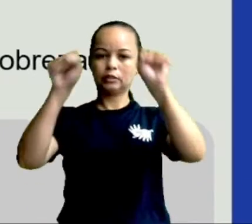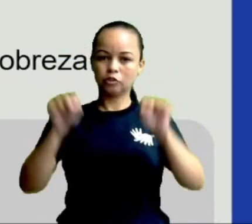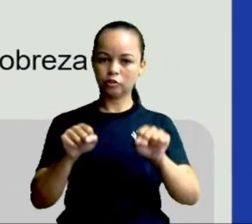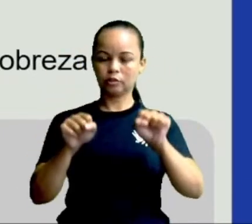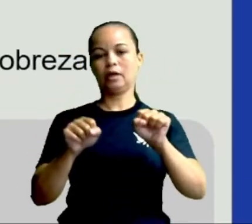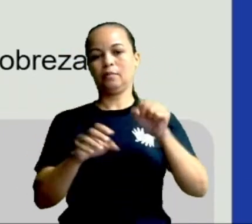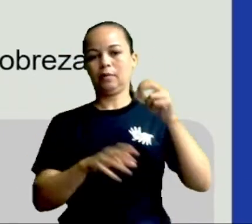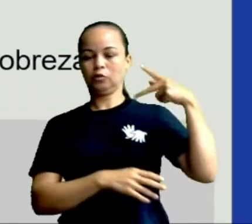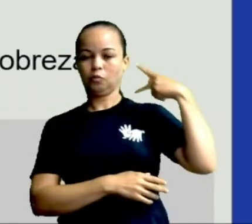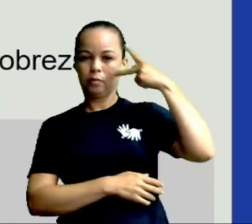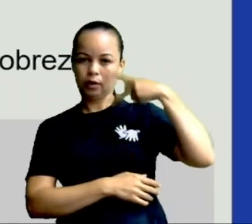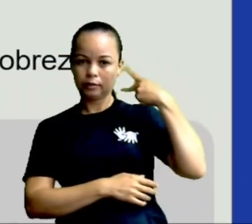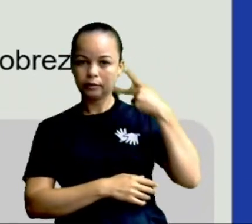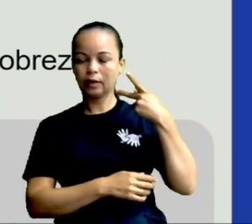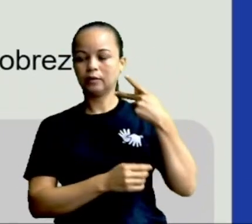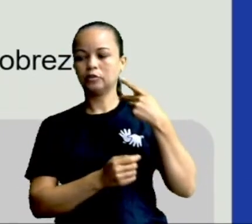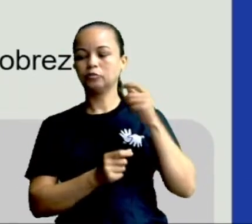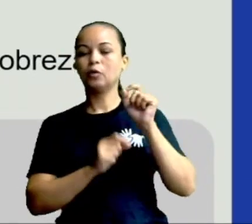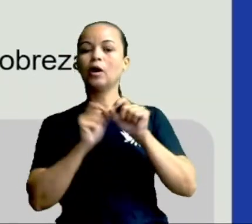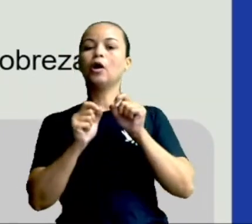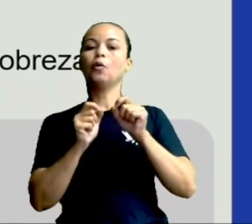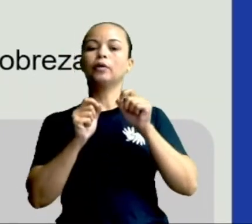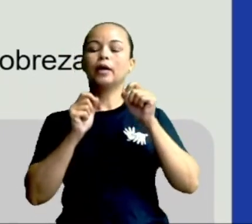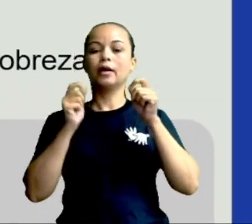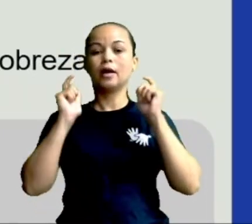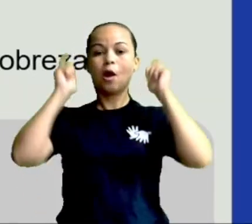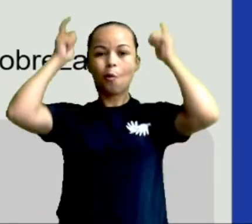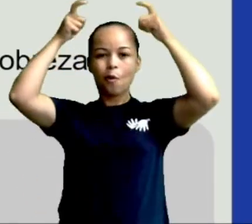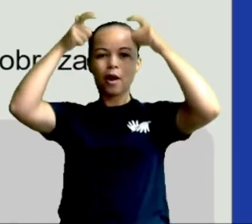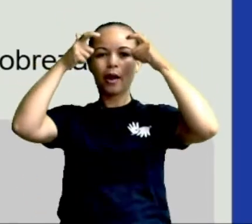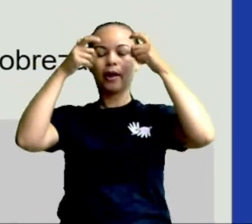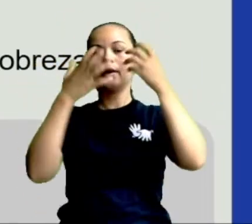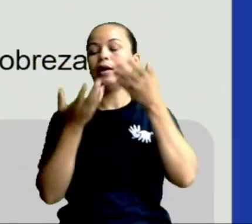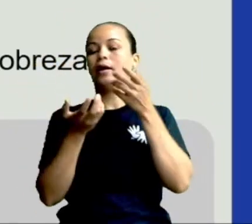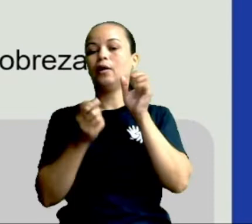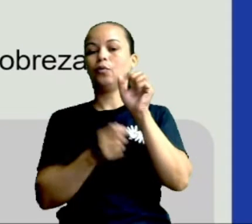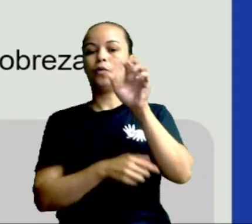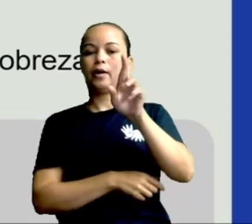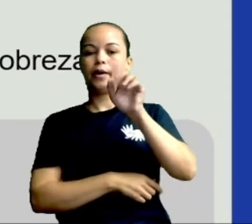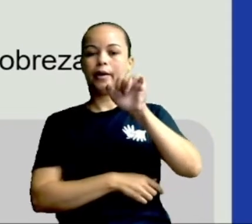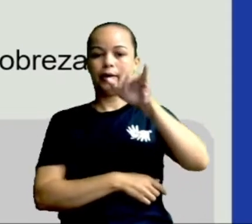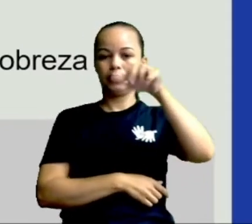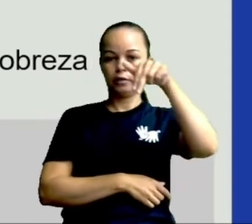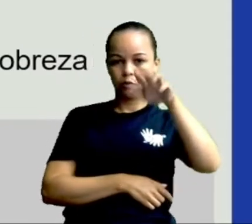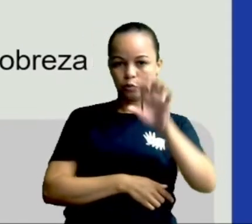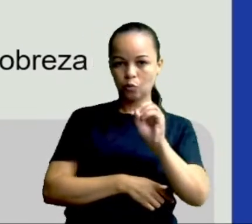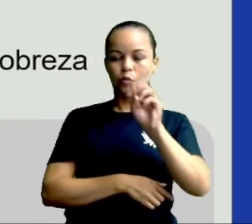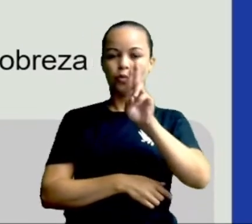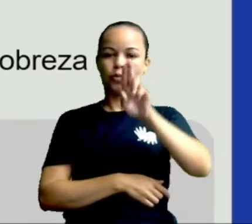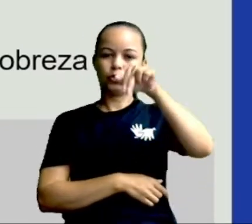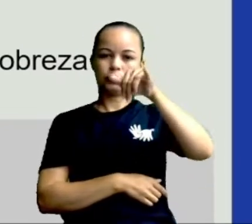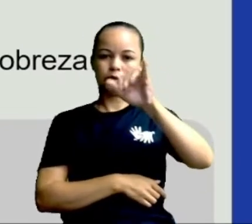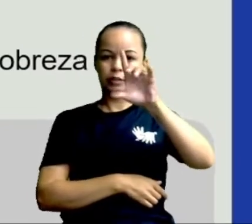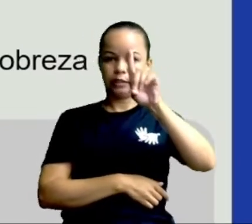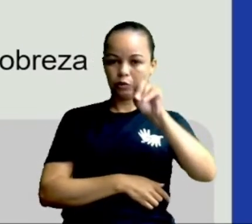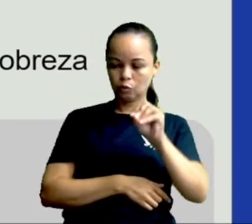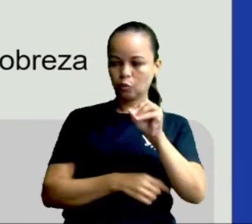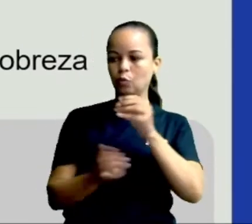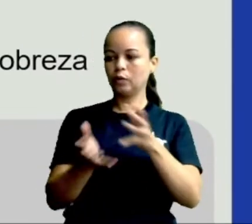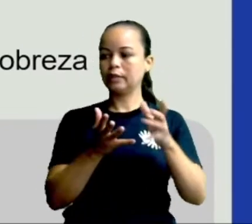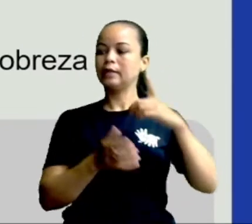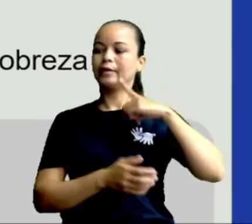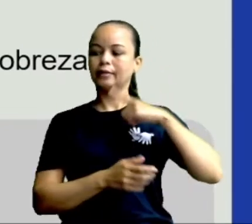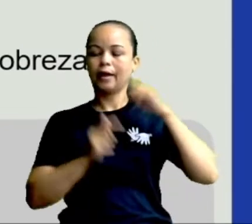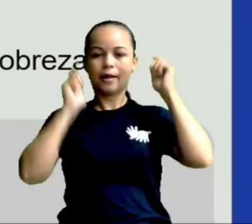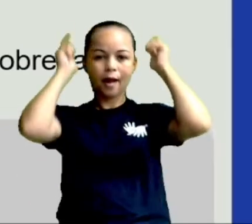o parlamentarismo né é o Reino Unido taqueado o governo e tem a rainha Elizabeth